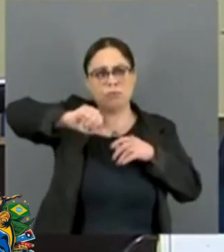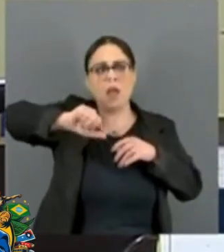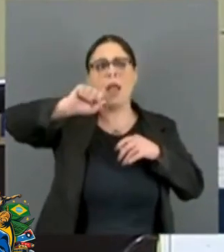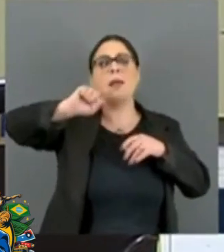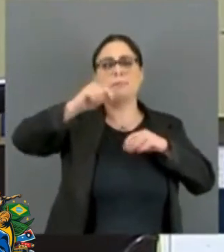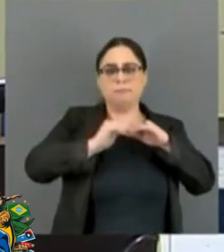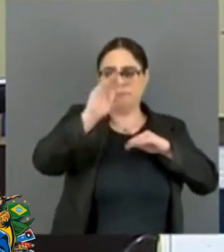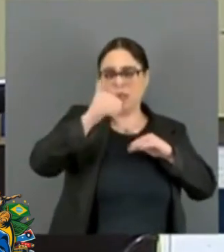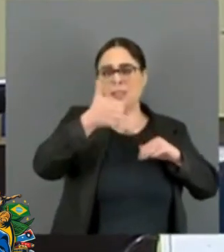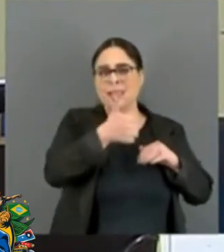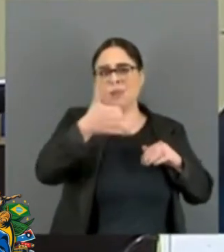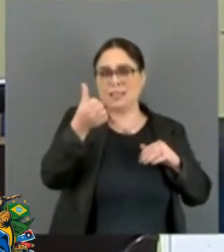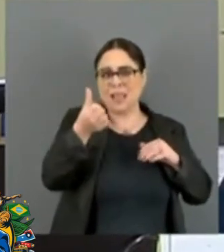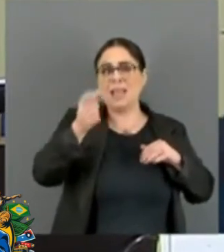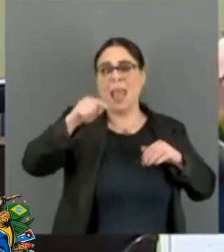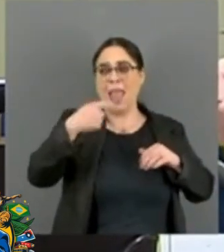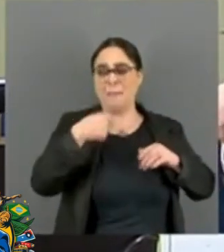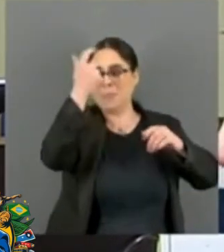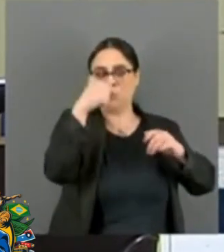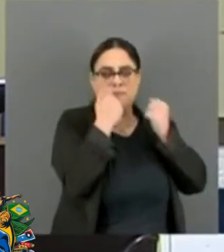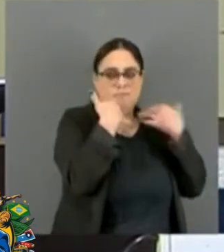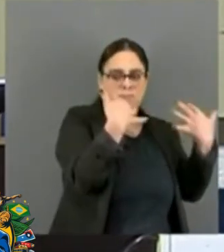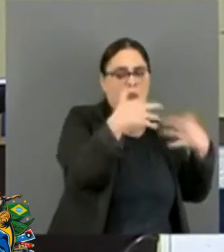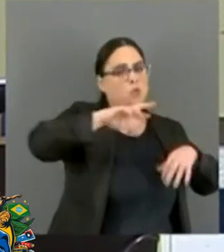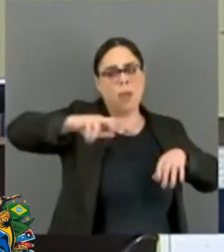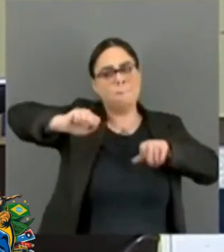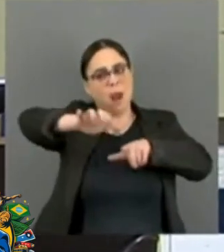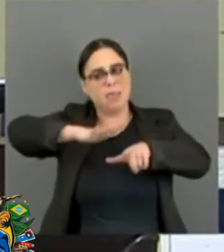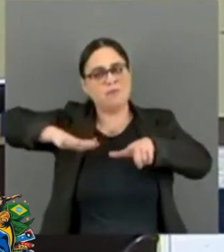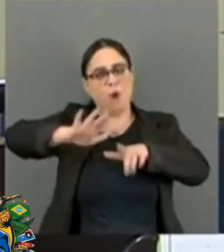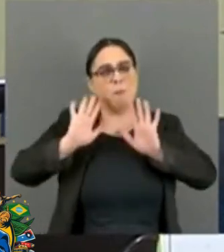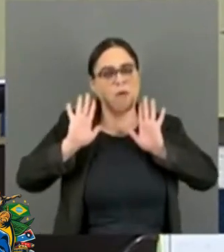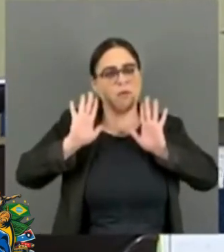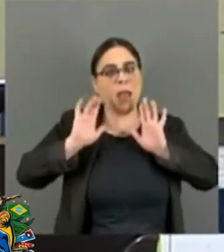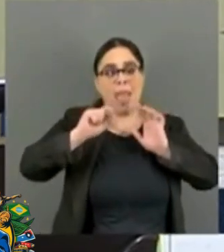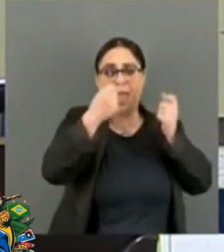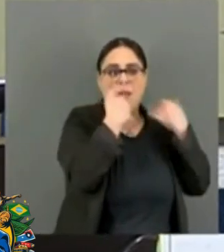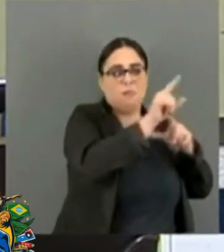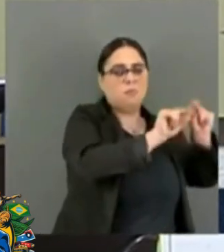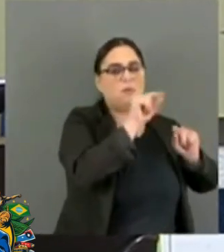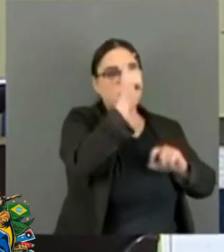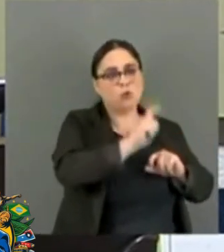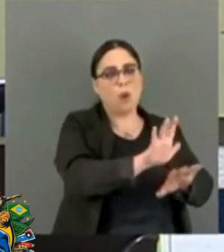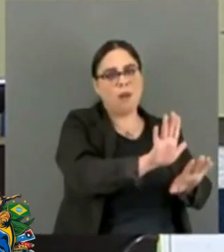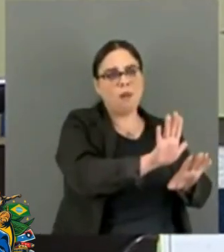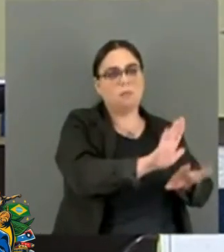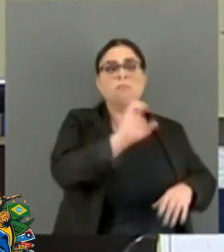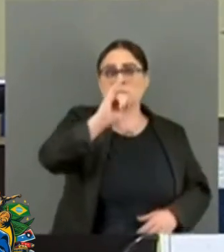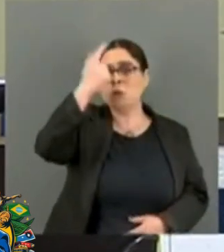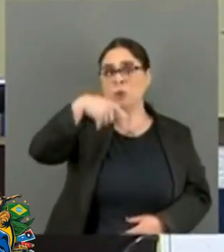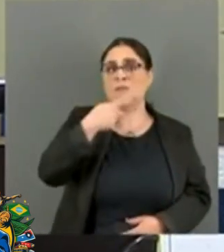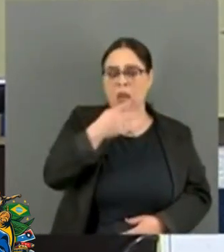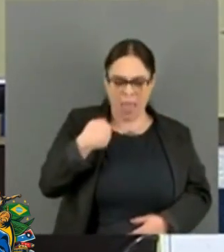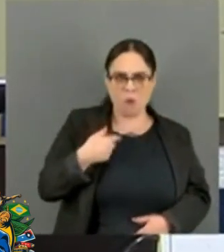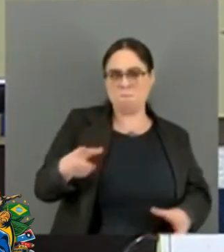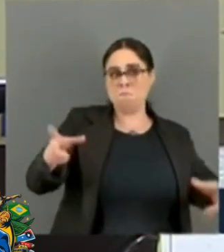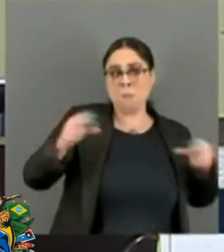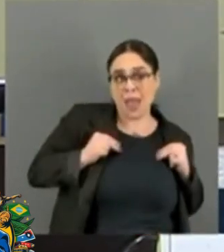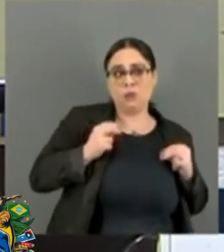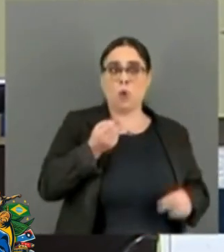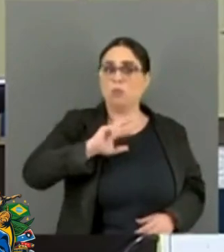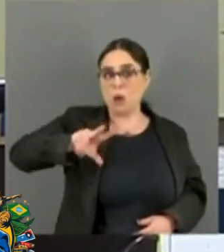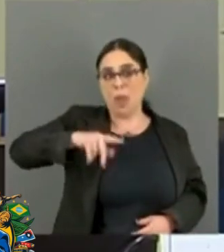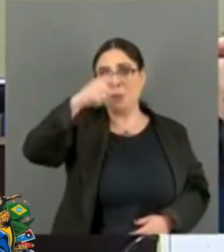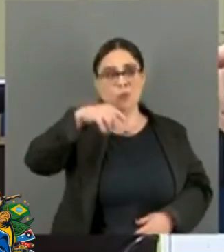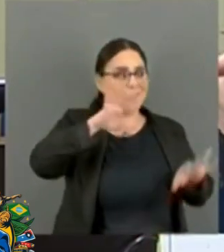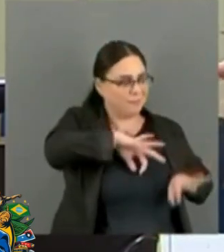para 116.000 é a minha audiência e não a plataforma. Quem tem que escolher se eu não mereço o prestígio da audiência é quem me